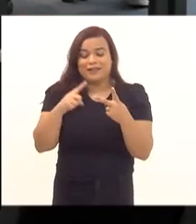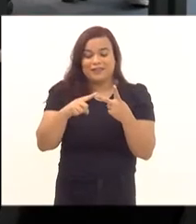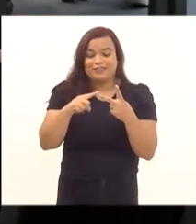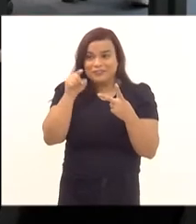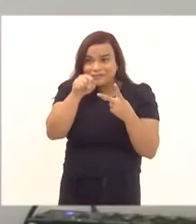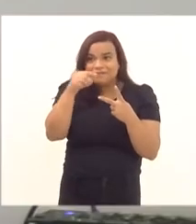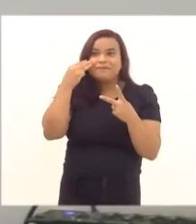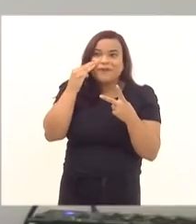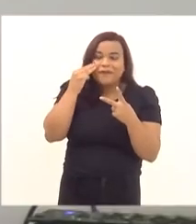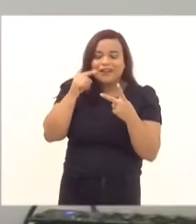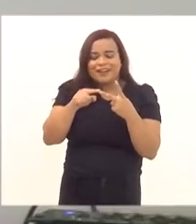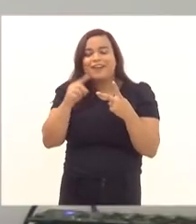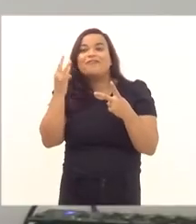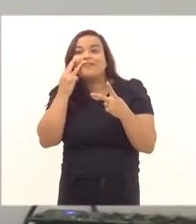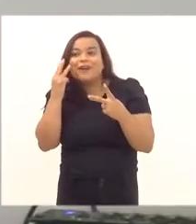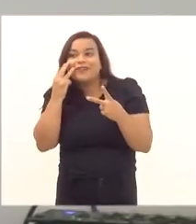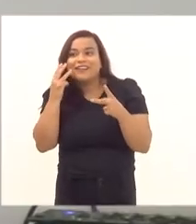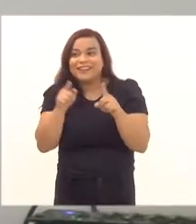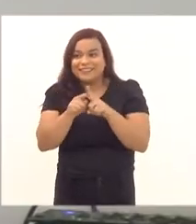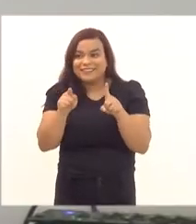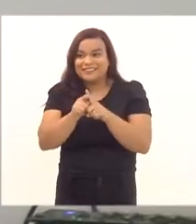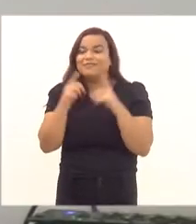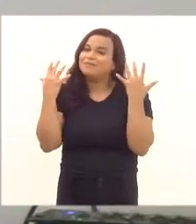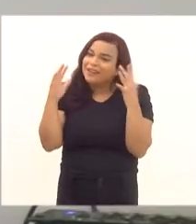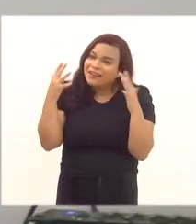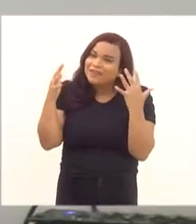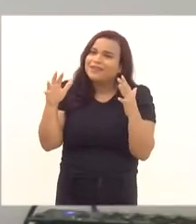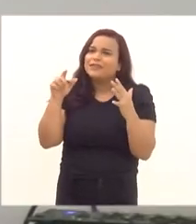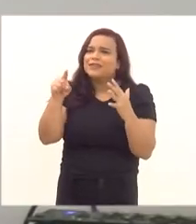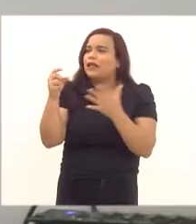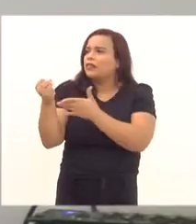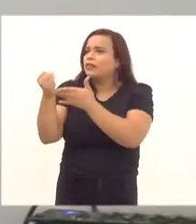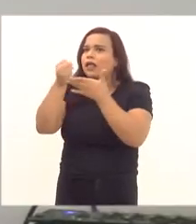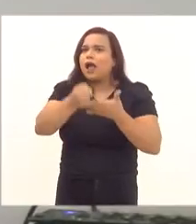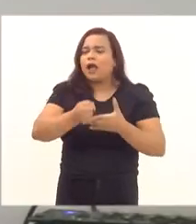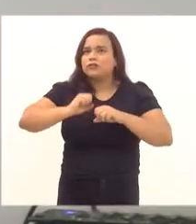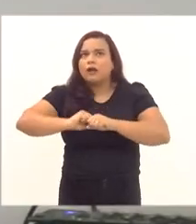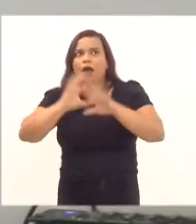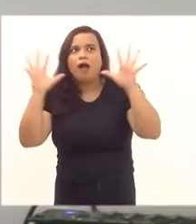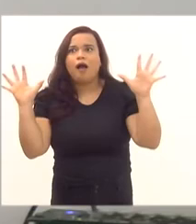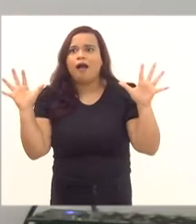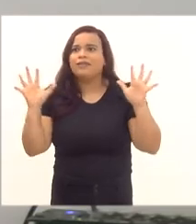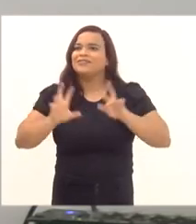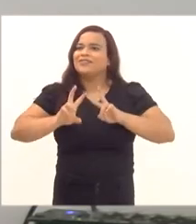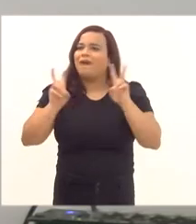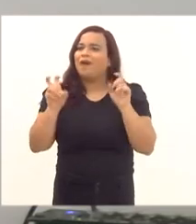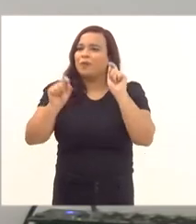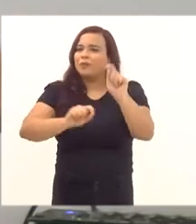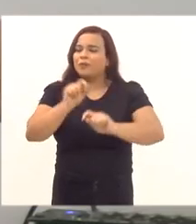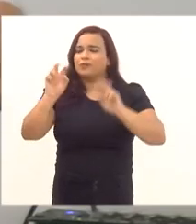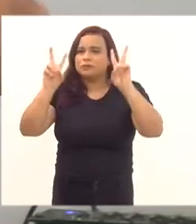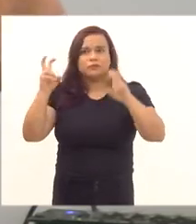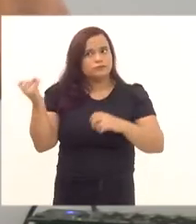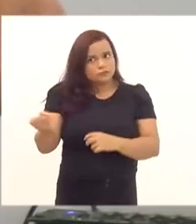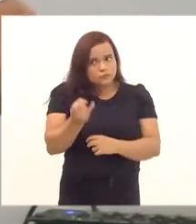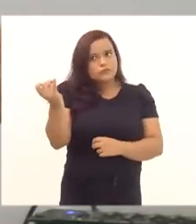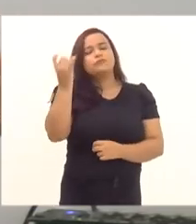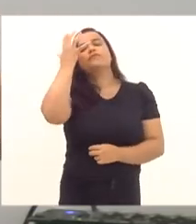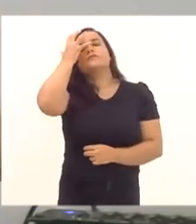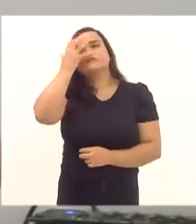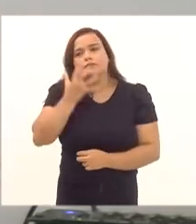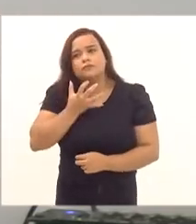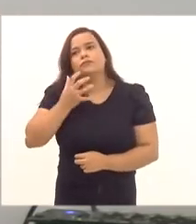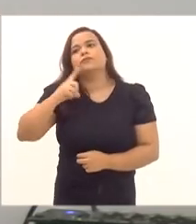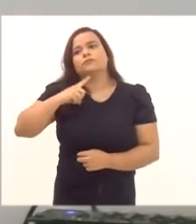Valdete Parabéns essa casa que coloca a luz sobre uma questão seríssima que nós estamos vivendo